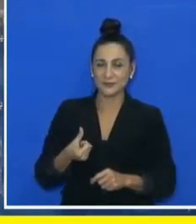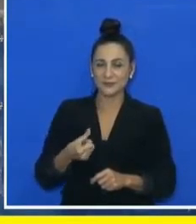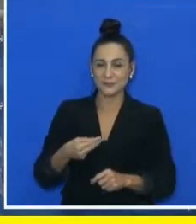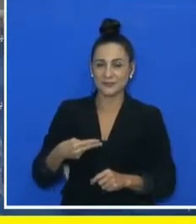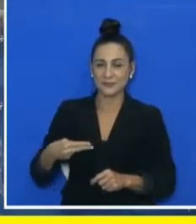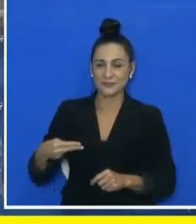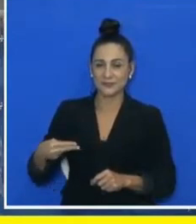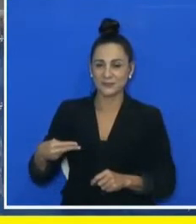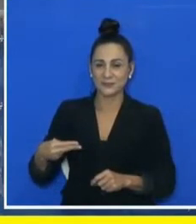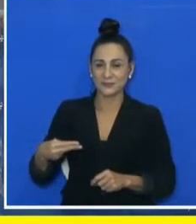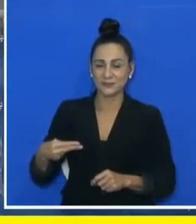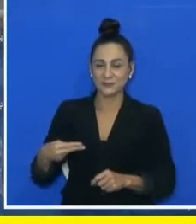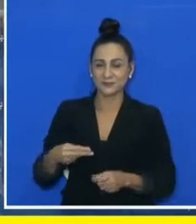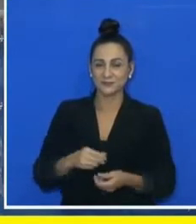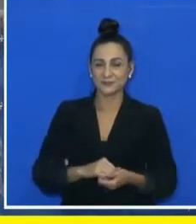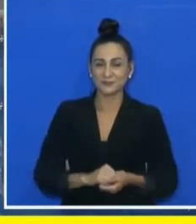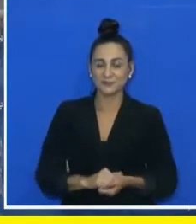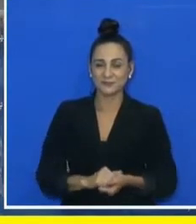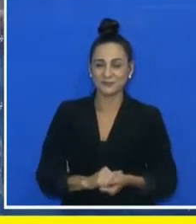62.